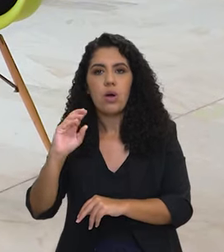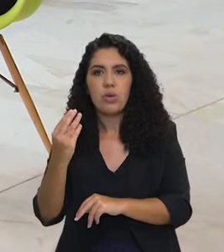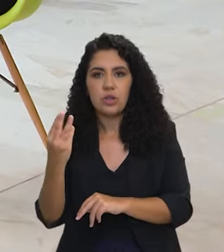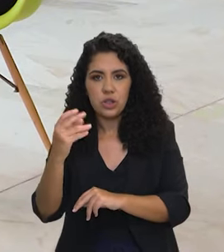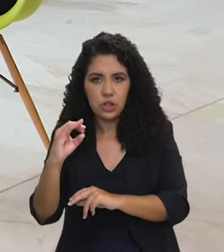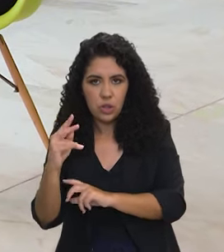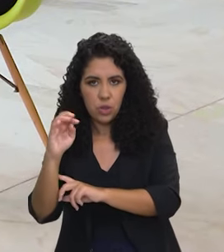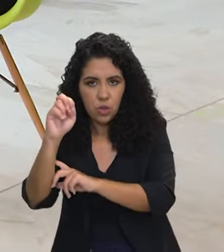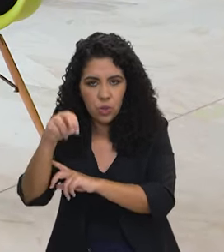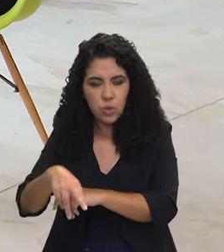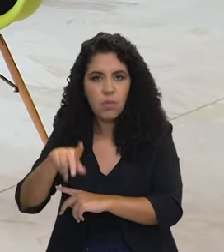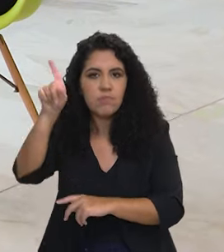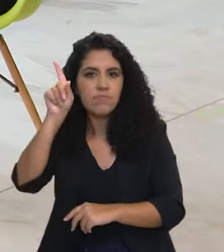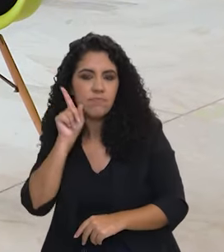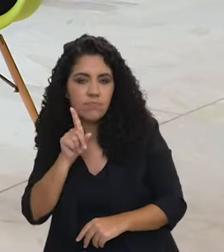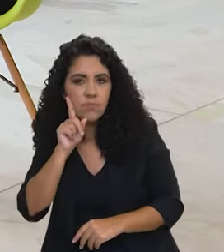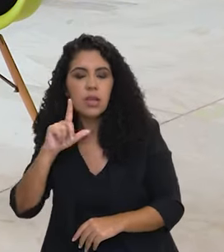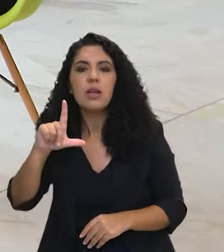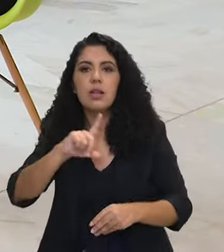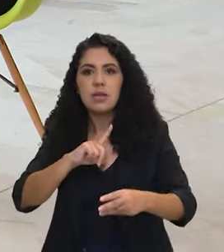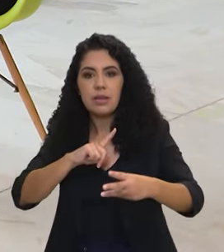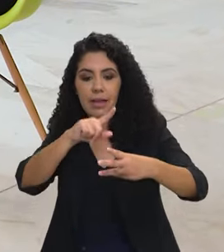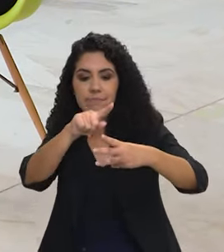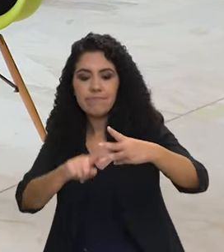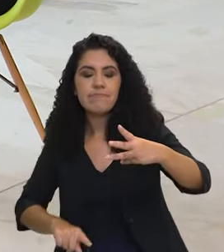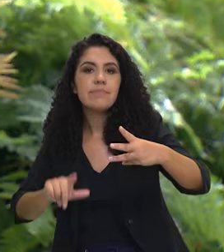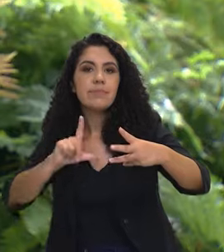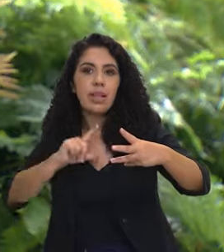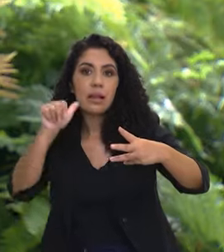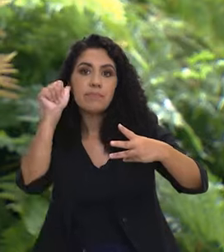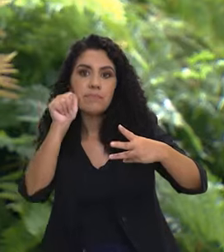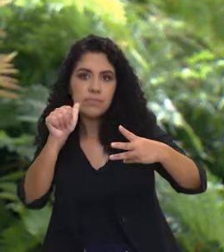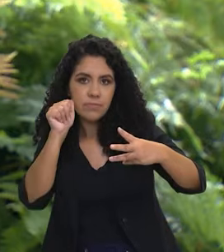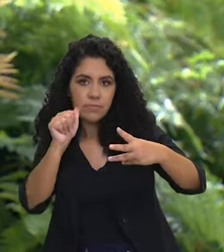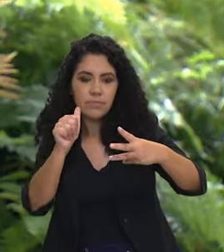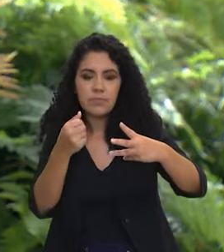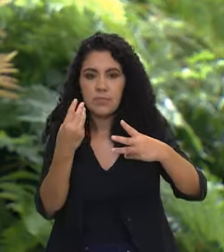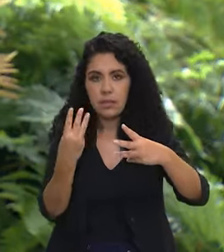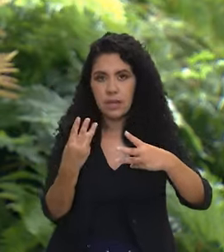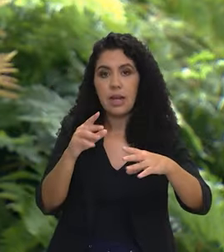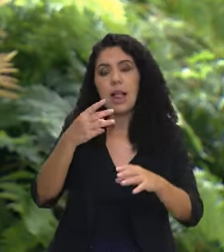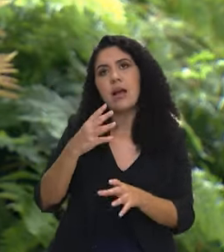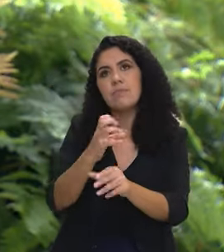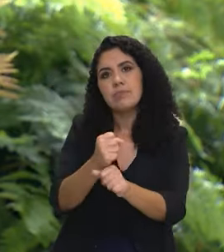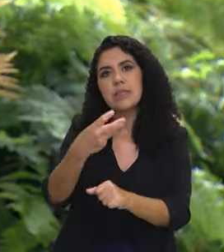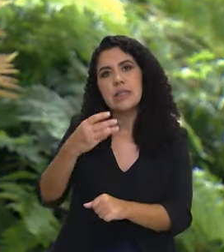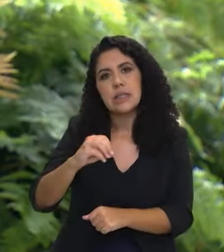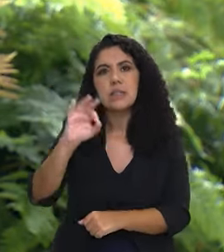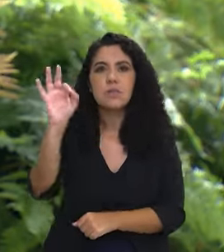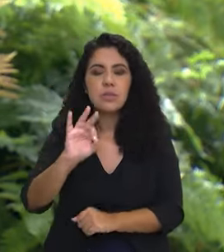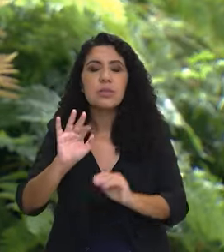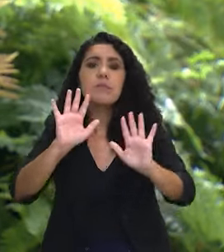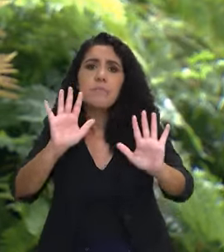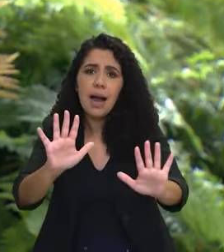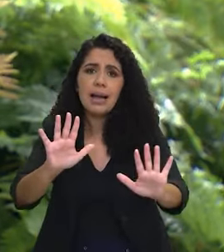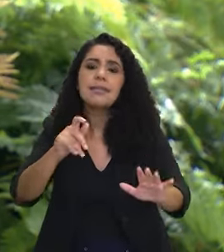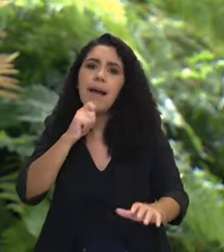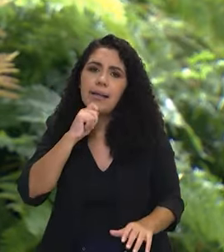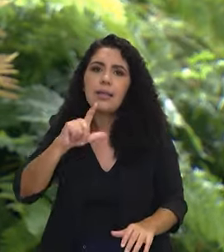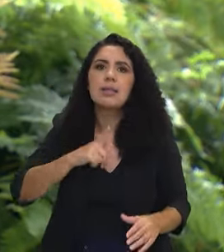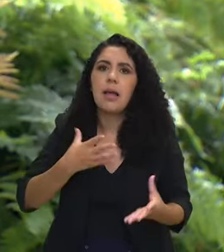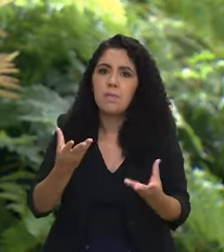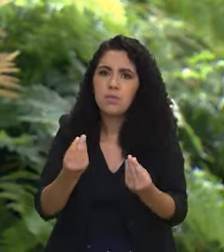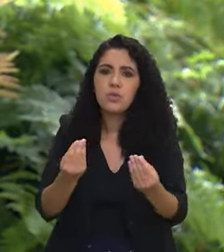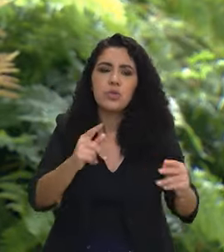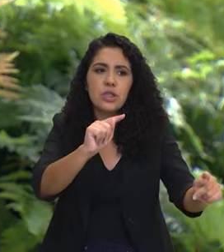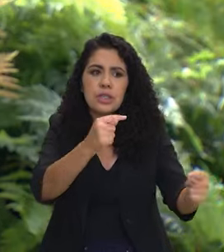3 secretárias dos 10, né, do número total. Então, temos aí 30%. Mas são desafios que precisam ser, Carol,